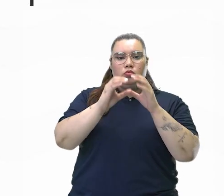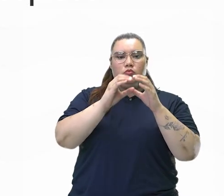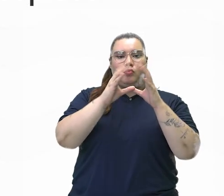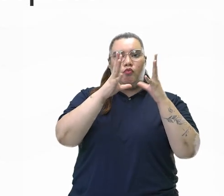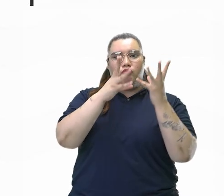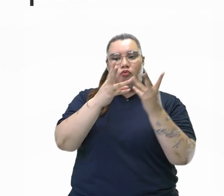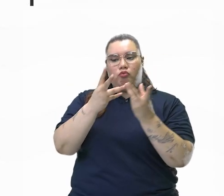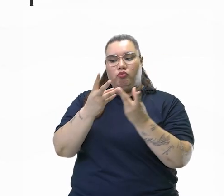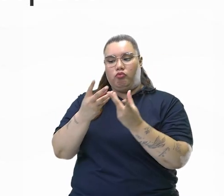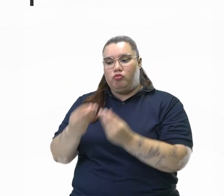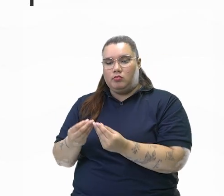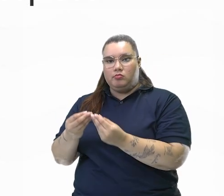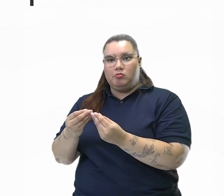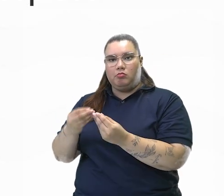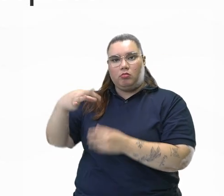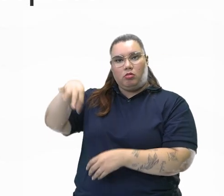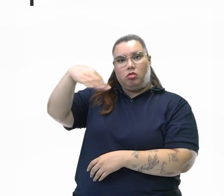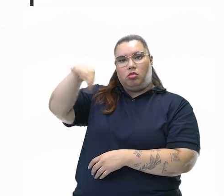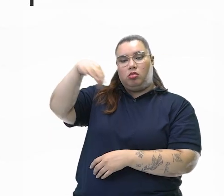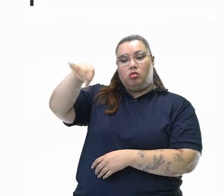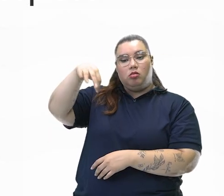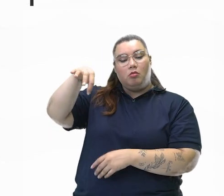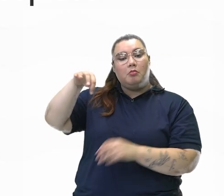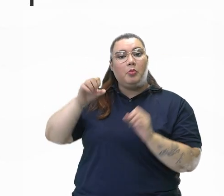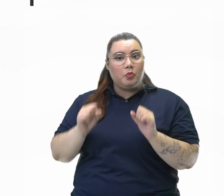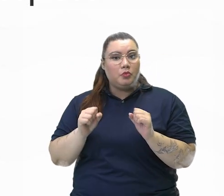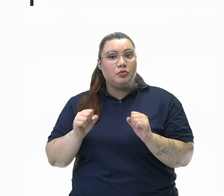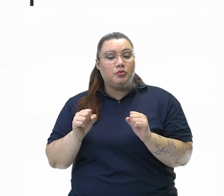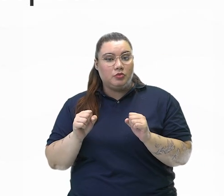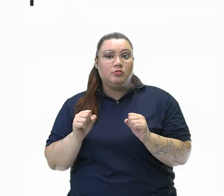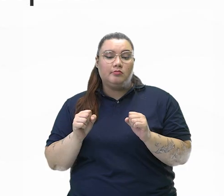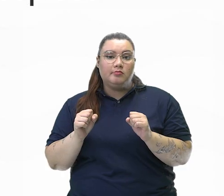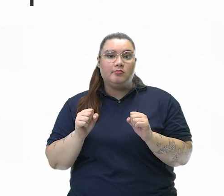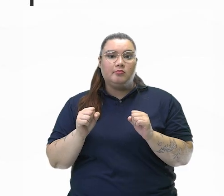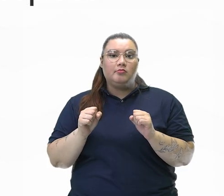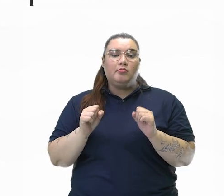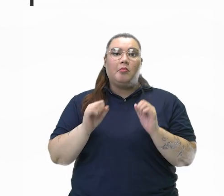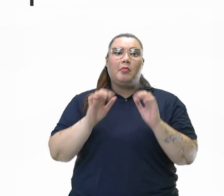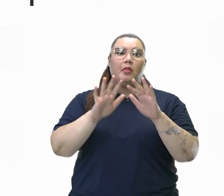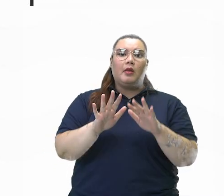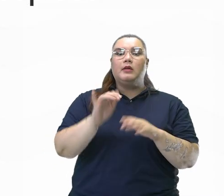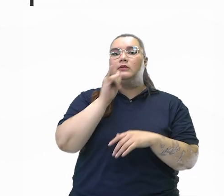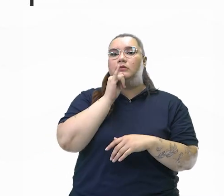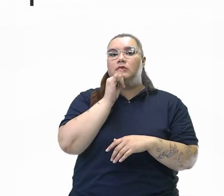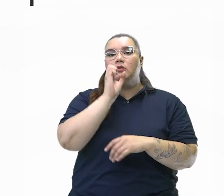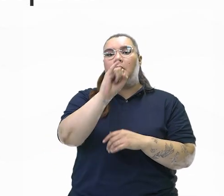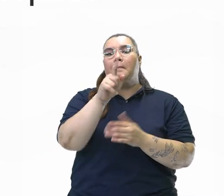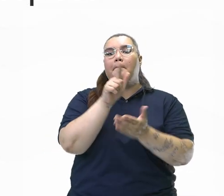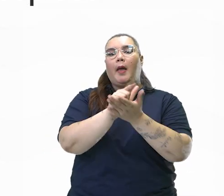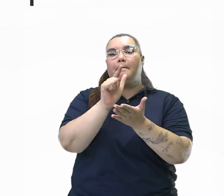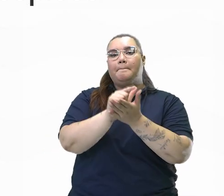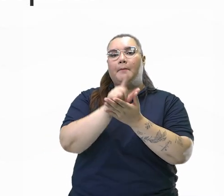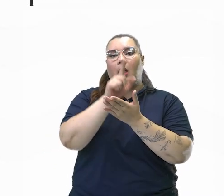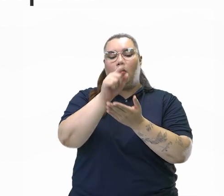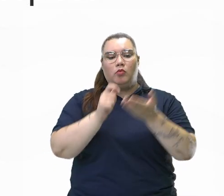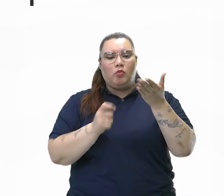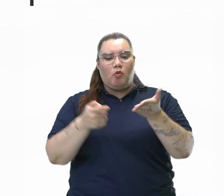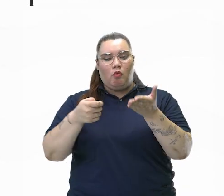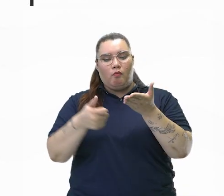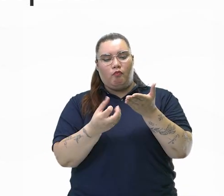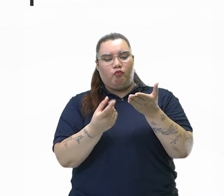secá-lo e voltar a ter um balão vazio novamente. A mesma coisa não acontece, por exemplo, quando você queima um pedaço de